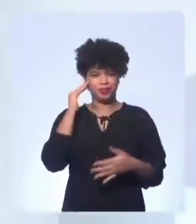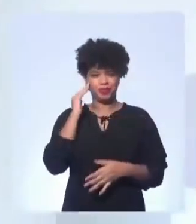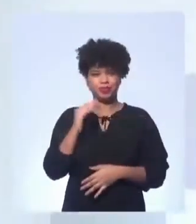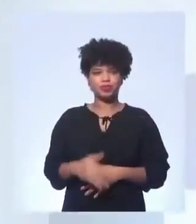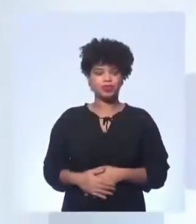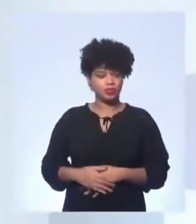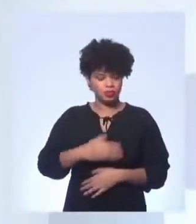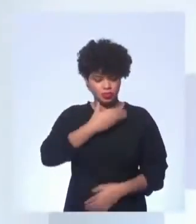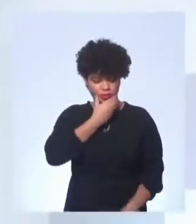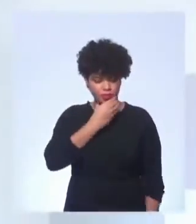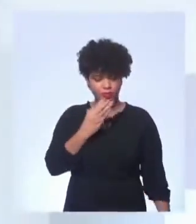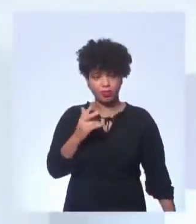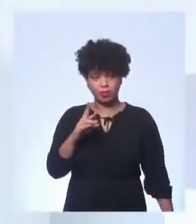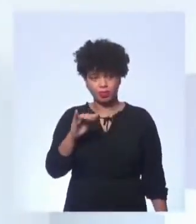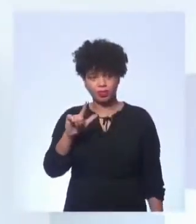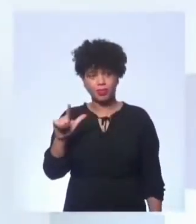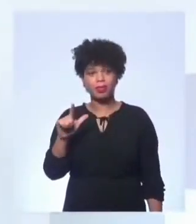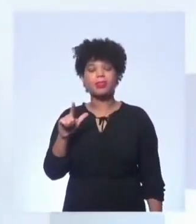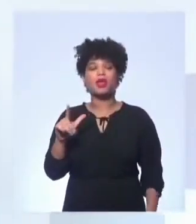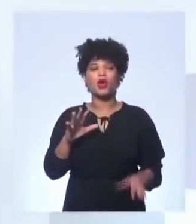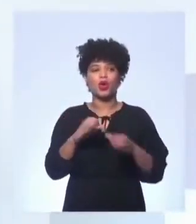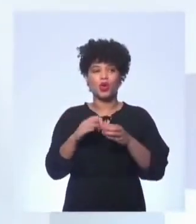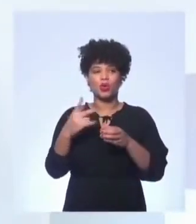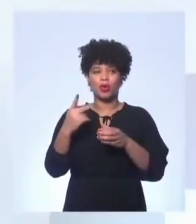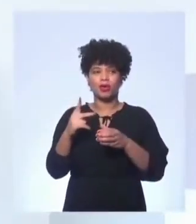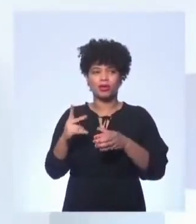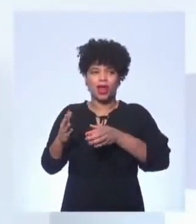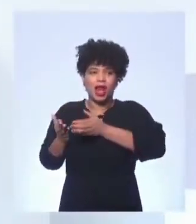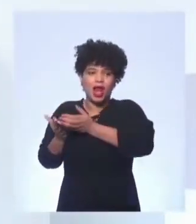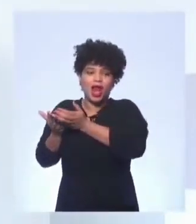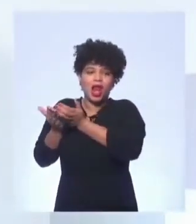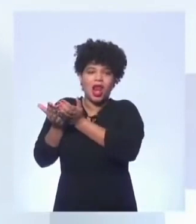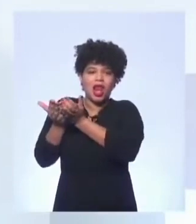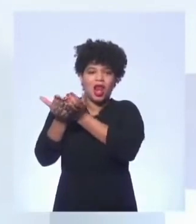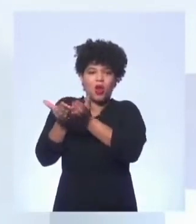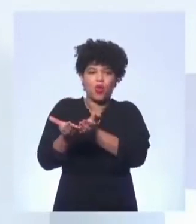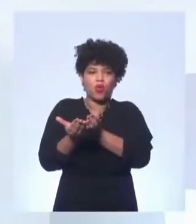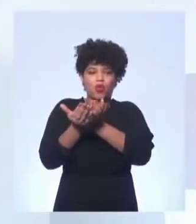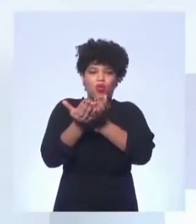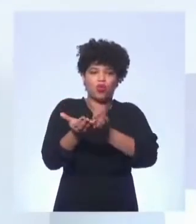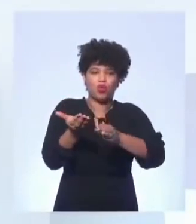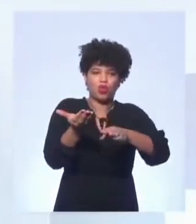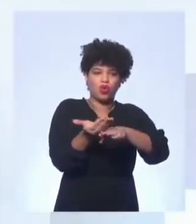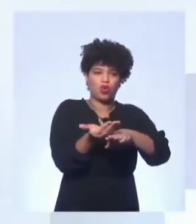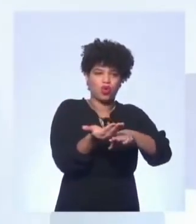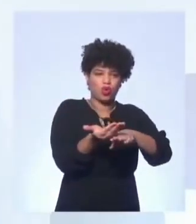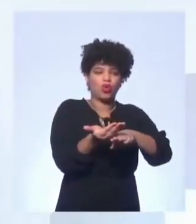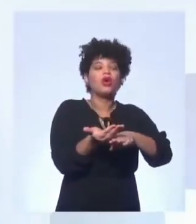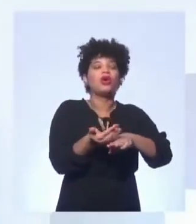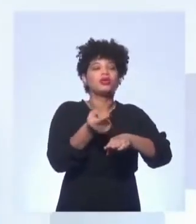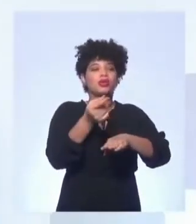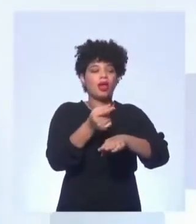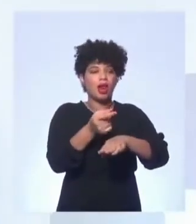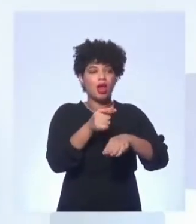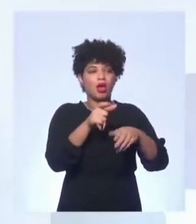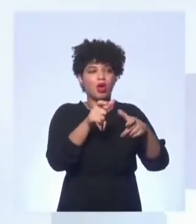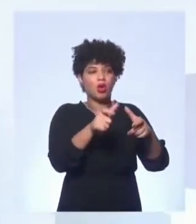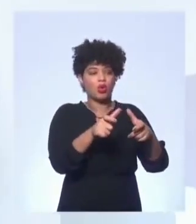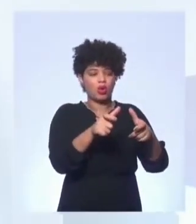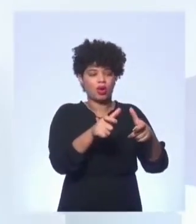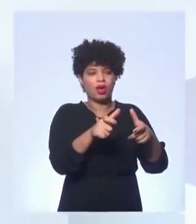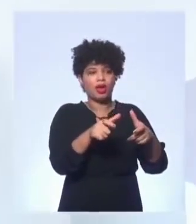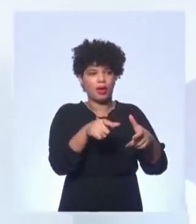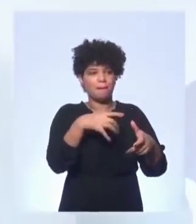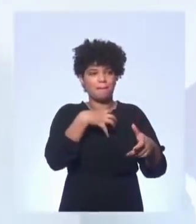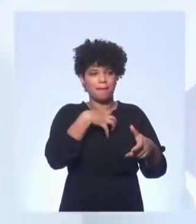Pedro Álvares Cabral e sua equipe que aportaram os seus navios nas terras brasileiras, no momento em